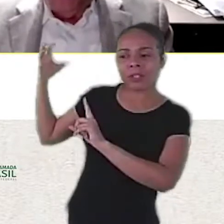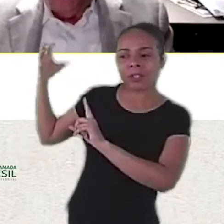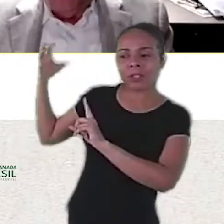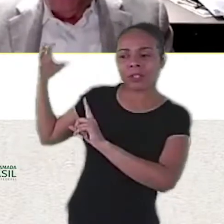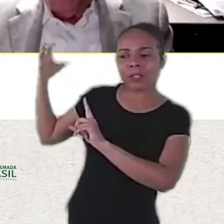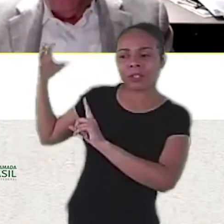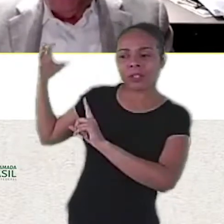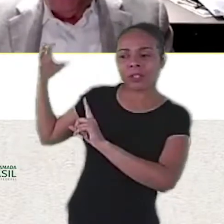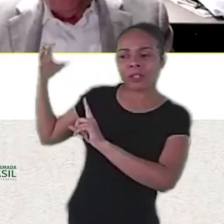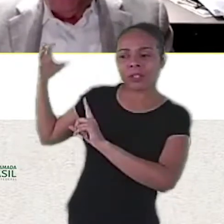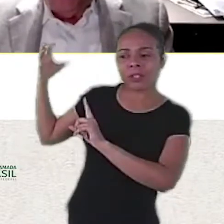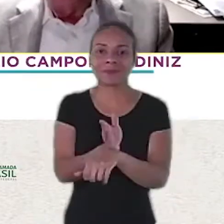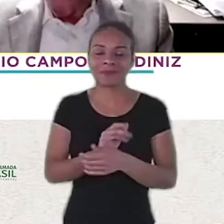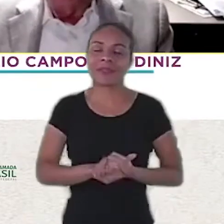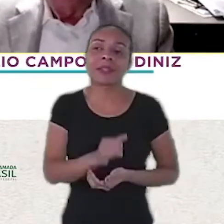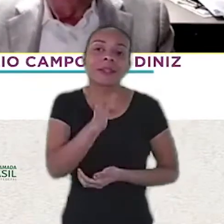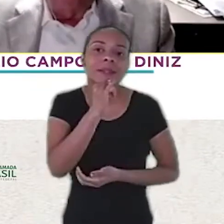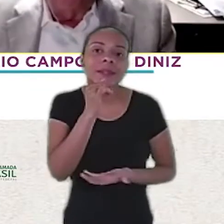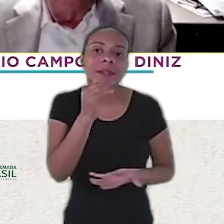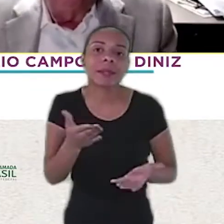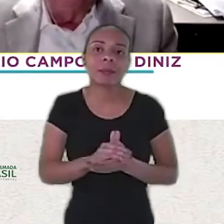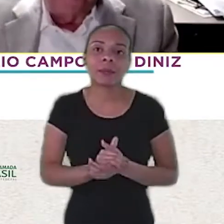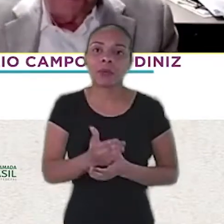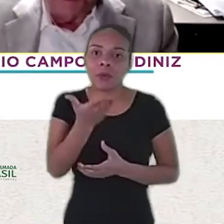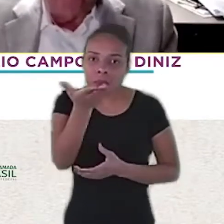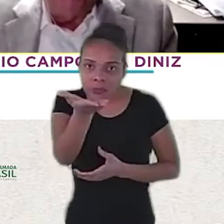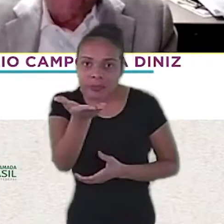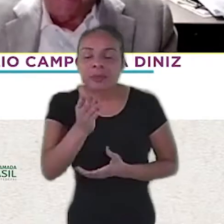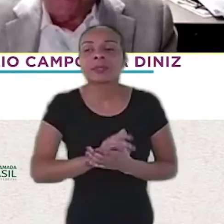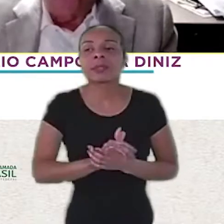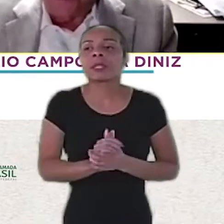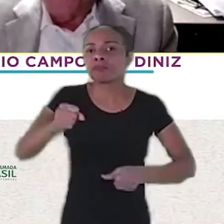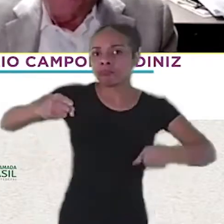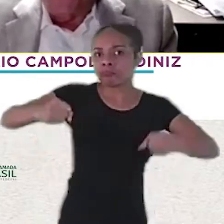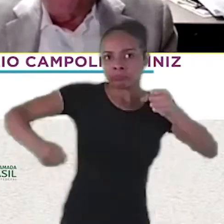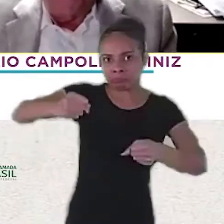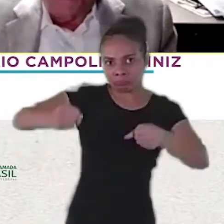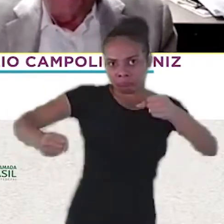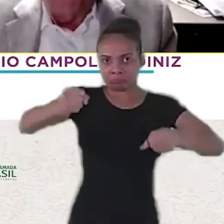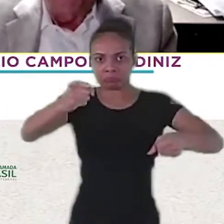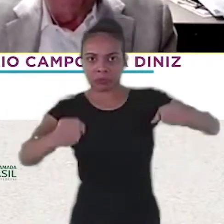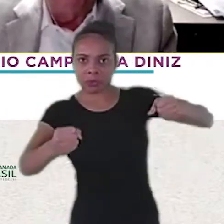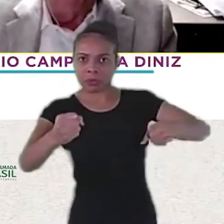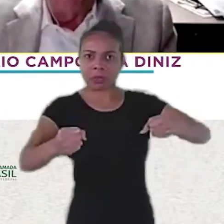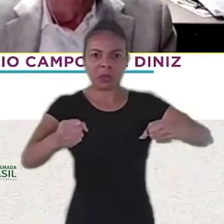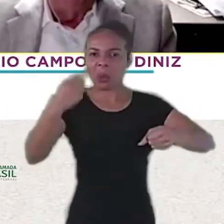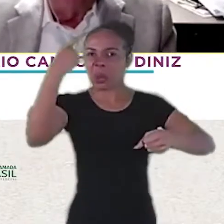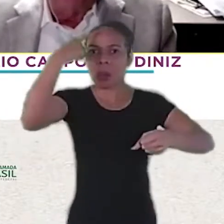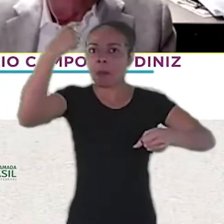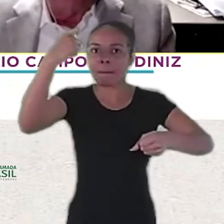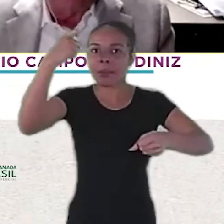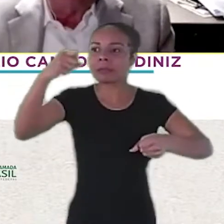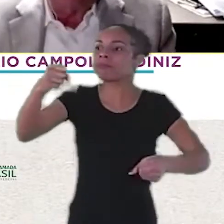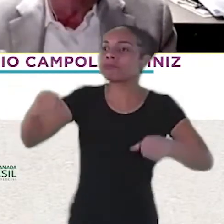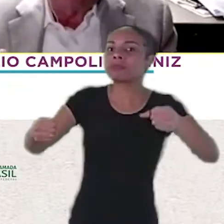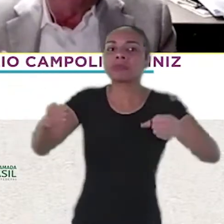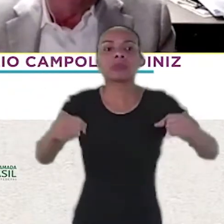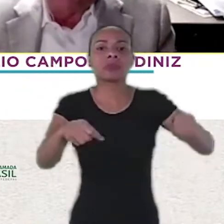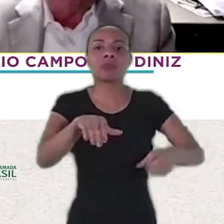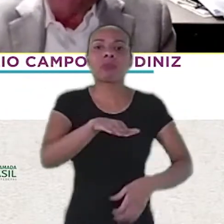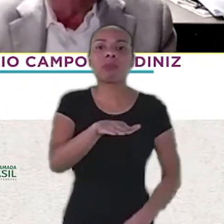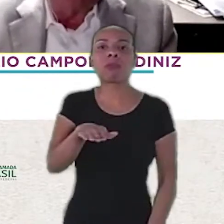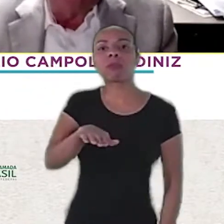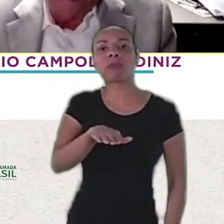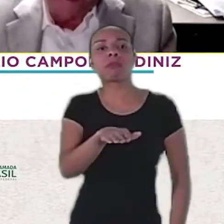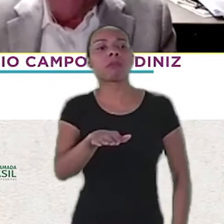por exemplo, você dirige um automóvel sem pensar o que você está fazendo. Isso, para mim, você tem uma coisa